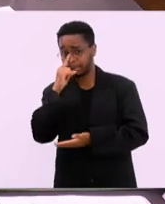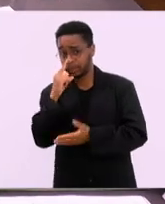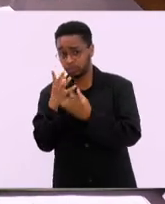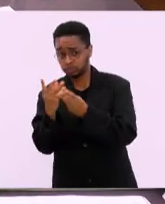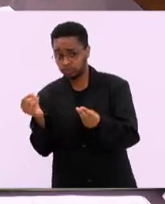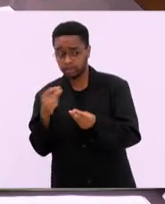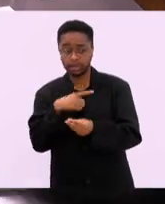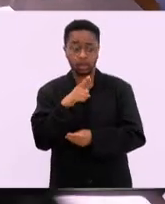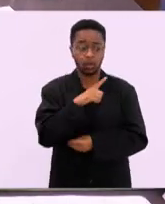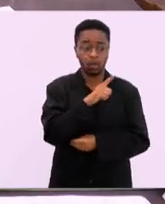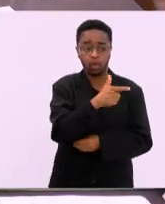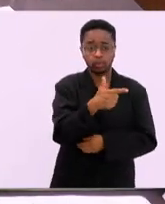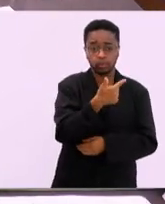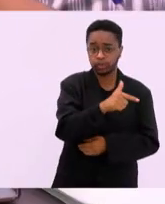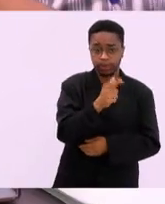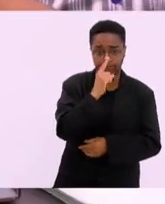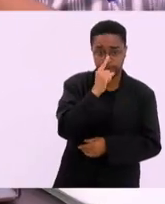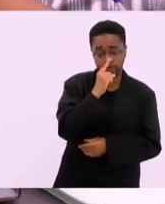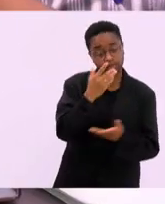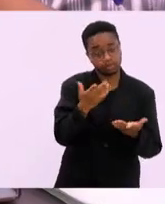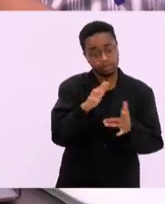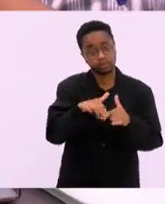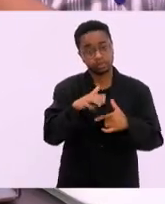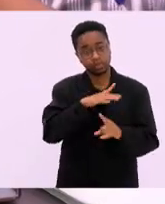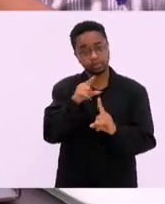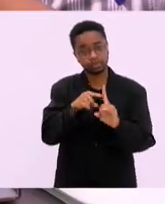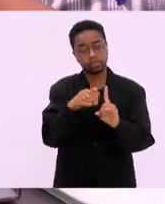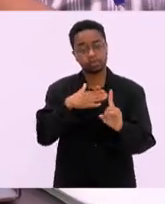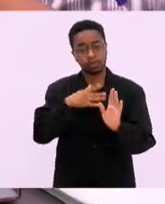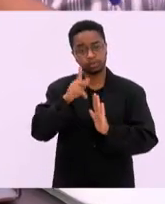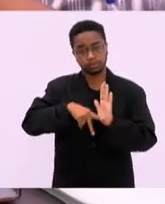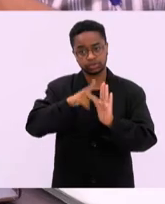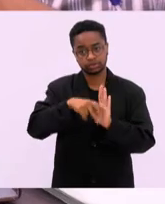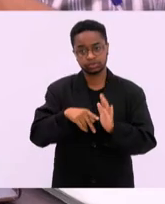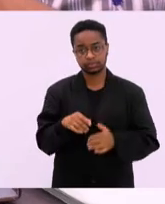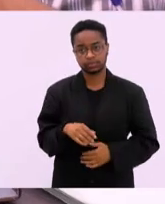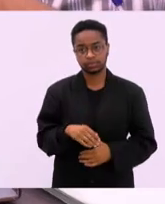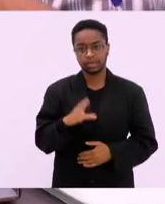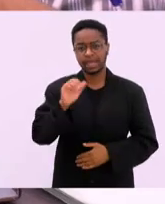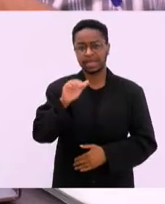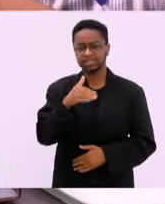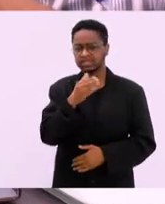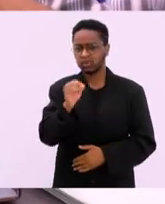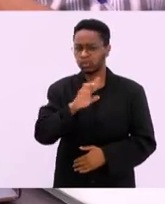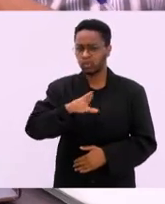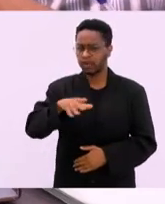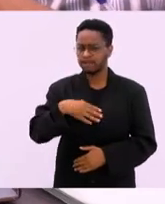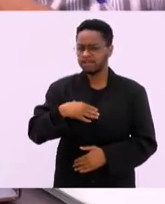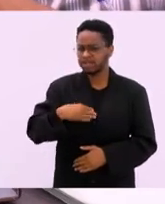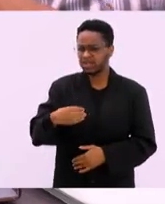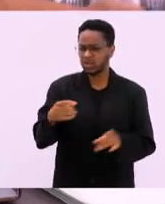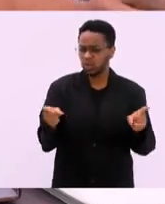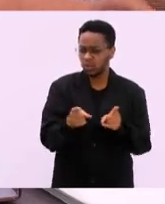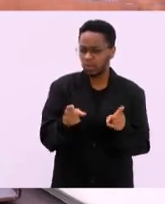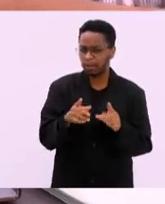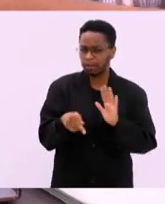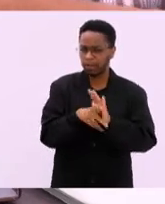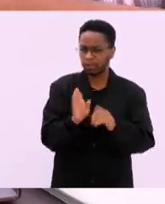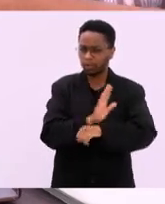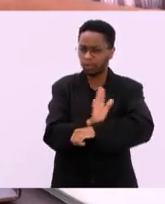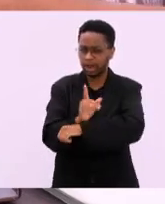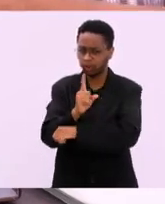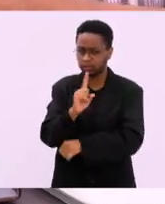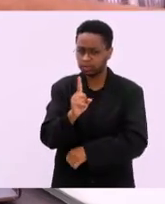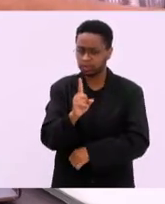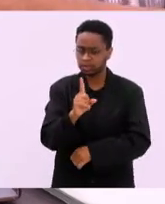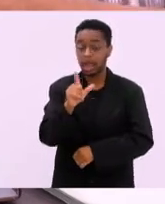estão ameaçadas. E esse é o objetivo do projeto. Cação não é o filhote do tubarão? É, eu também sempre aprendi isso. Eu acho que